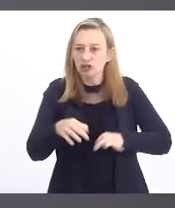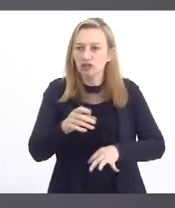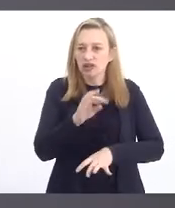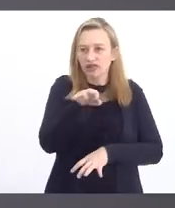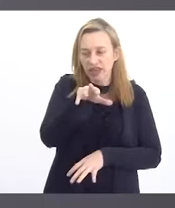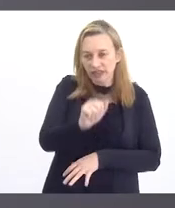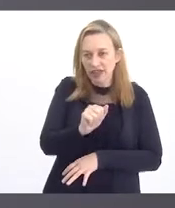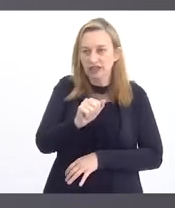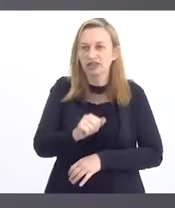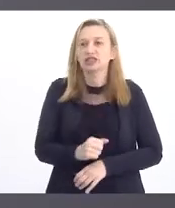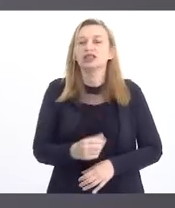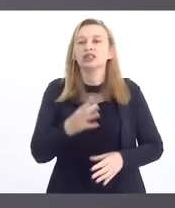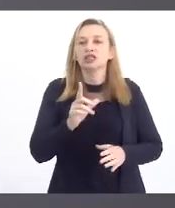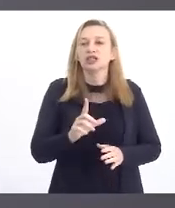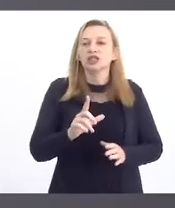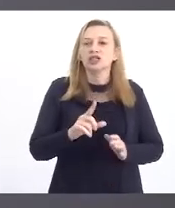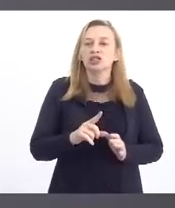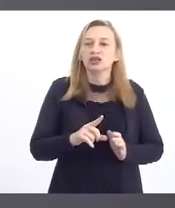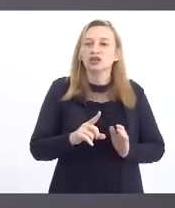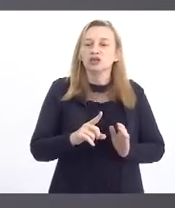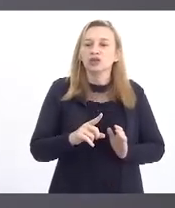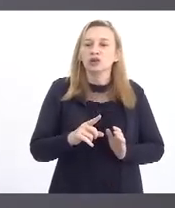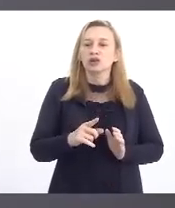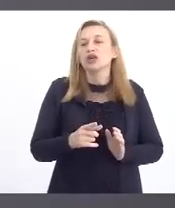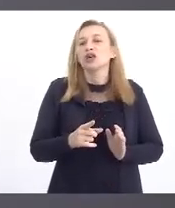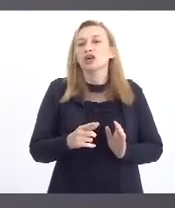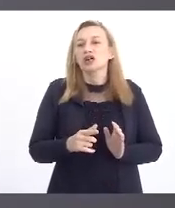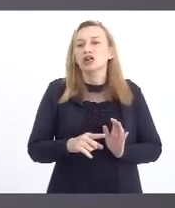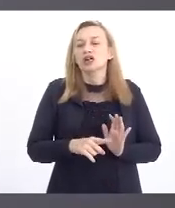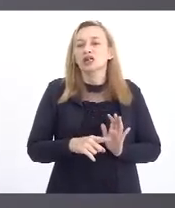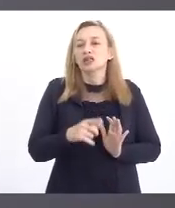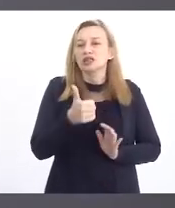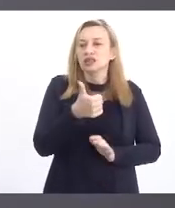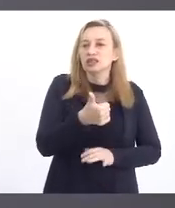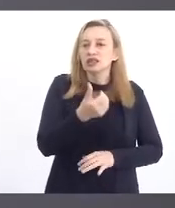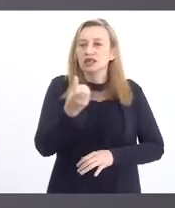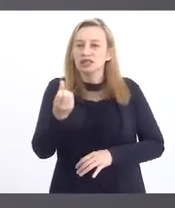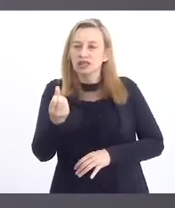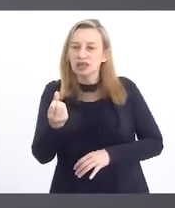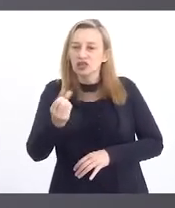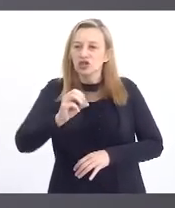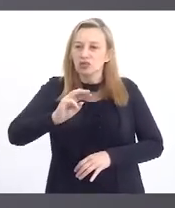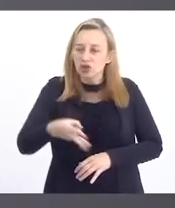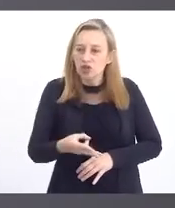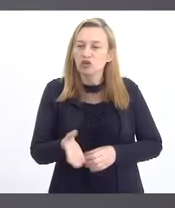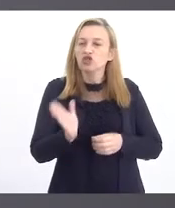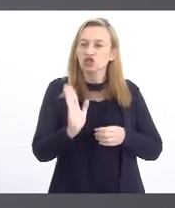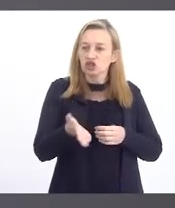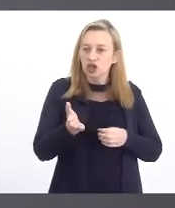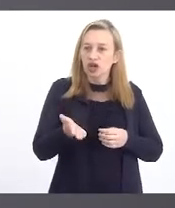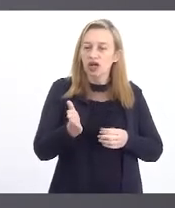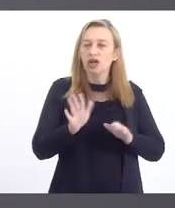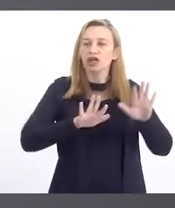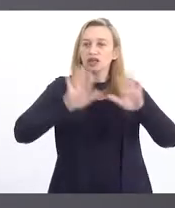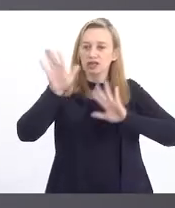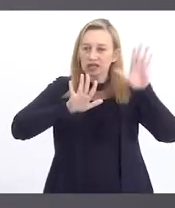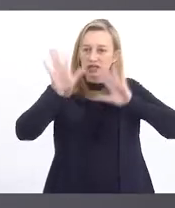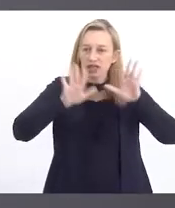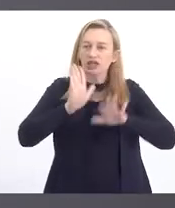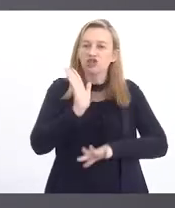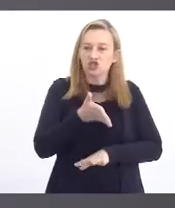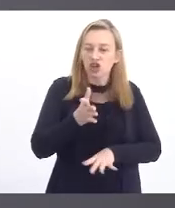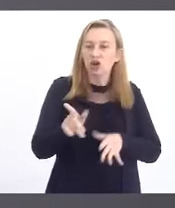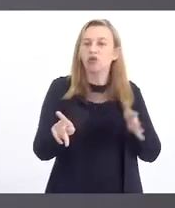Veta. Recuperação dos floculadores, 16 milhões, já foi licitado e a gente está já com o